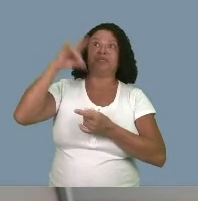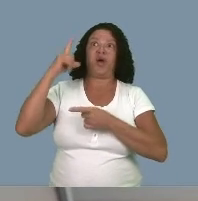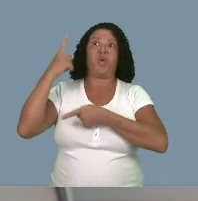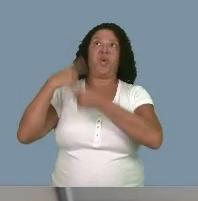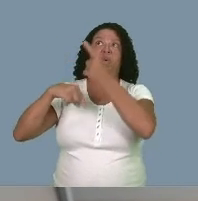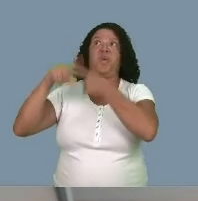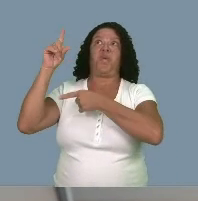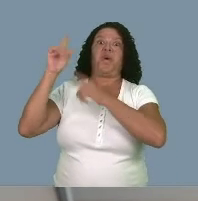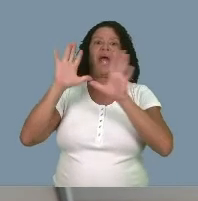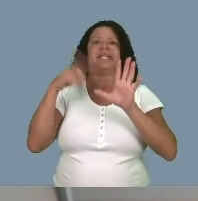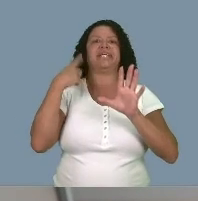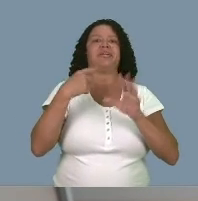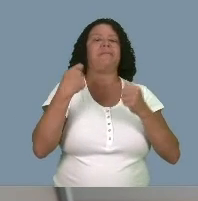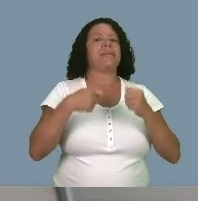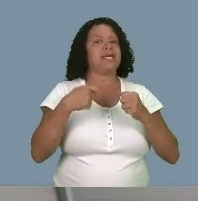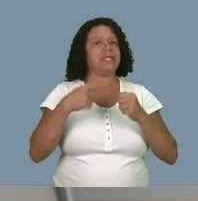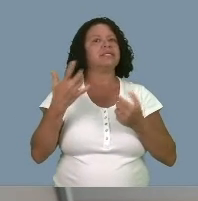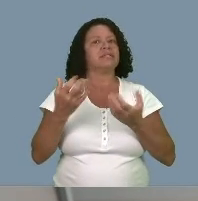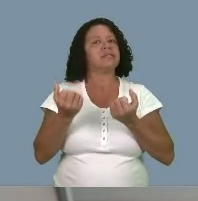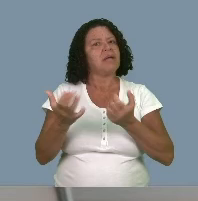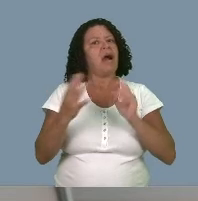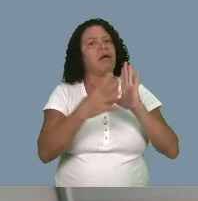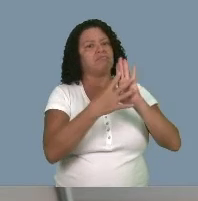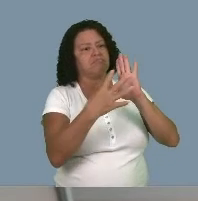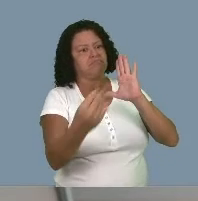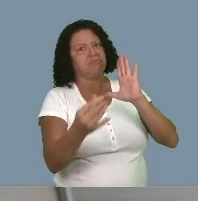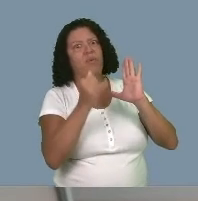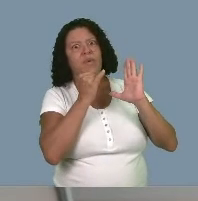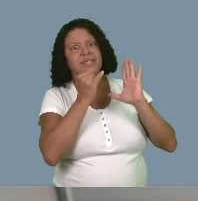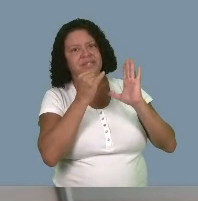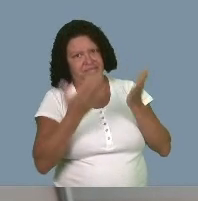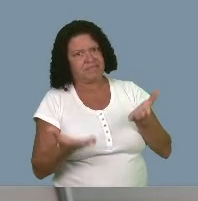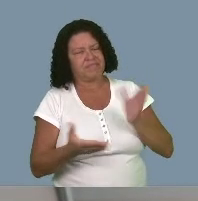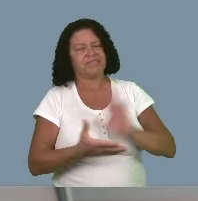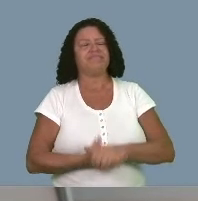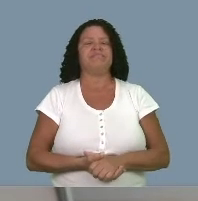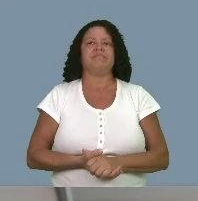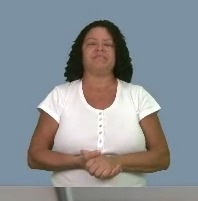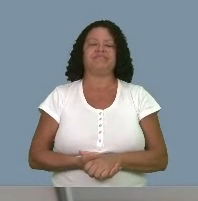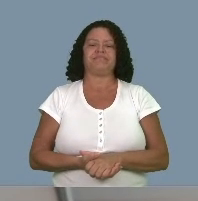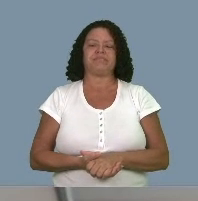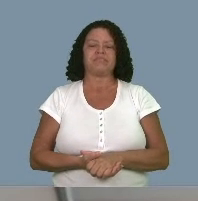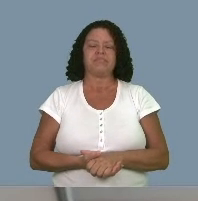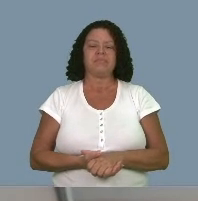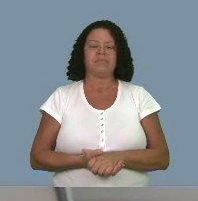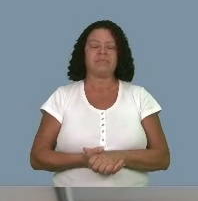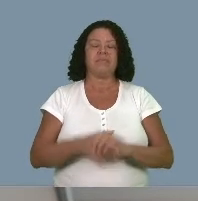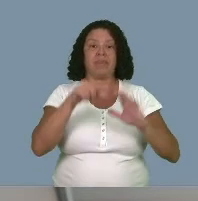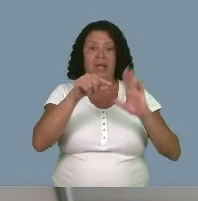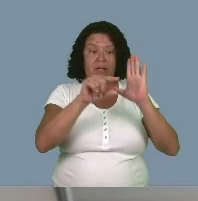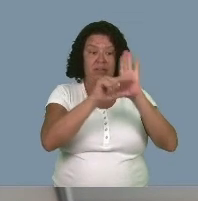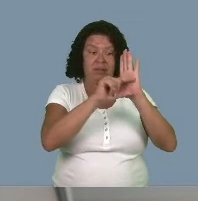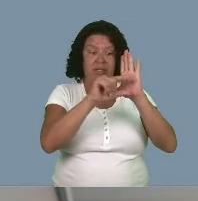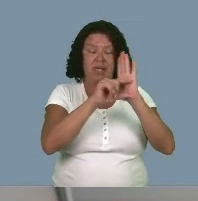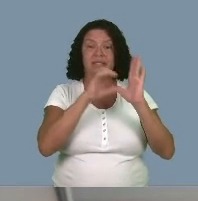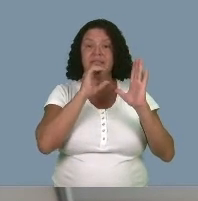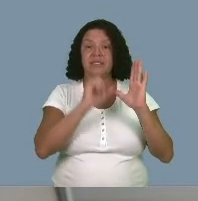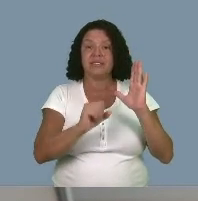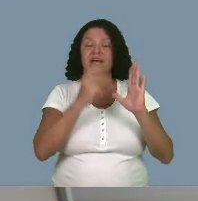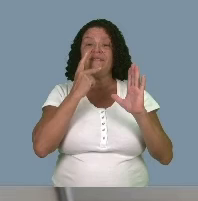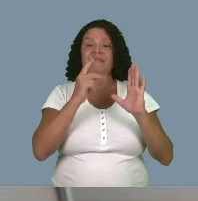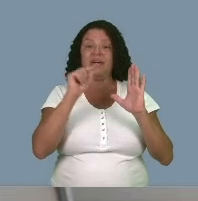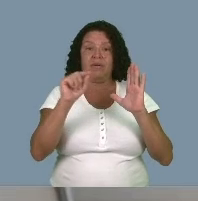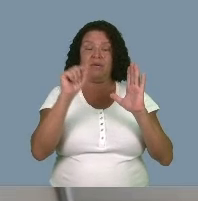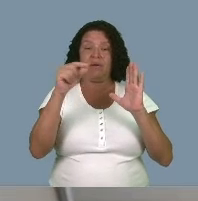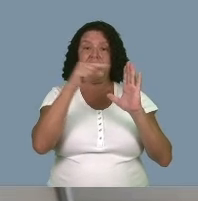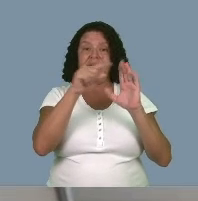evoluídos, a gente precisa dar o exemplo do outro. Aqui nesse trecho, o Dr. Bezerra de Menezes,